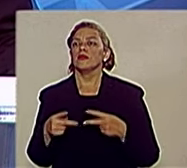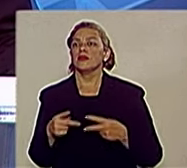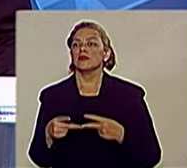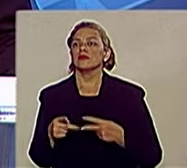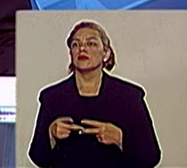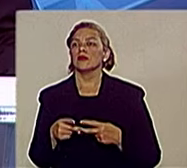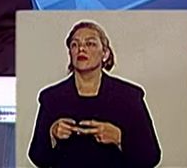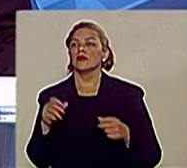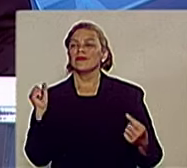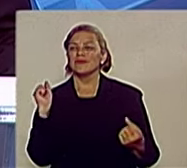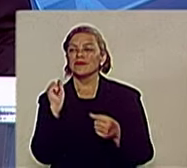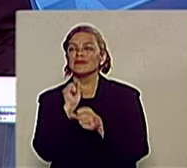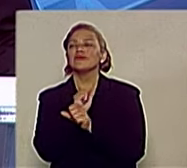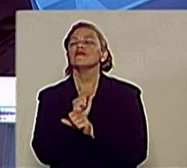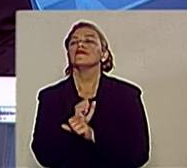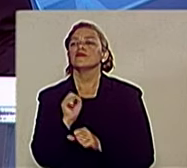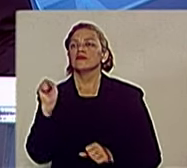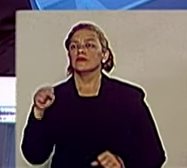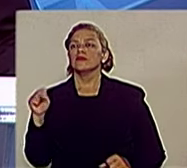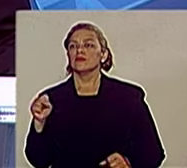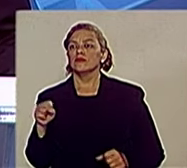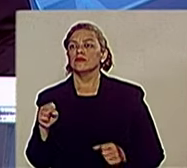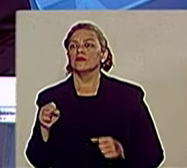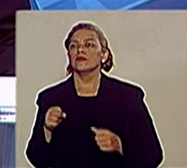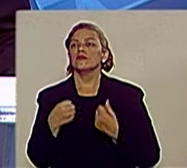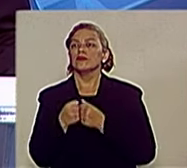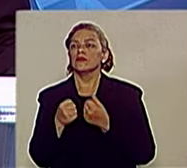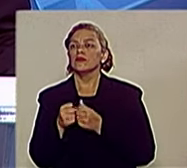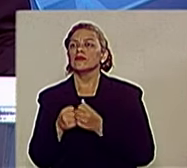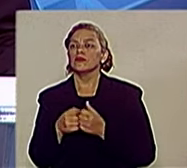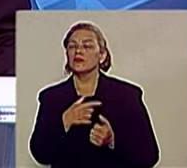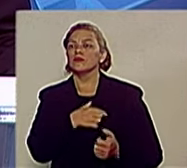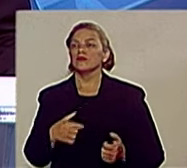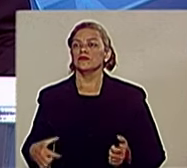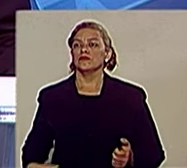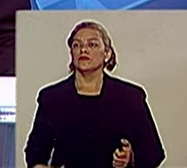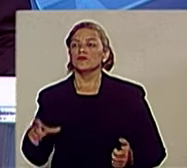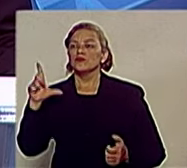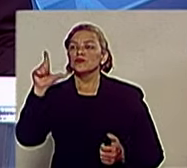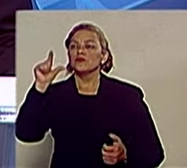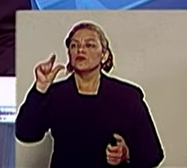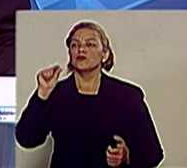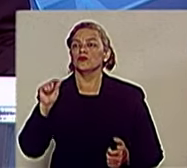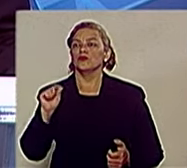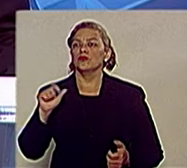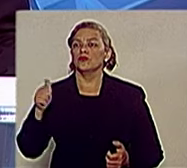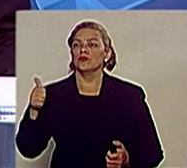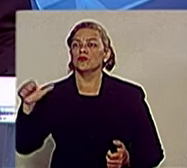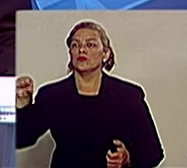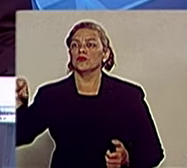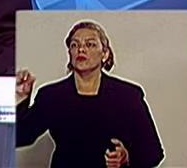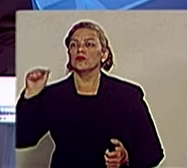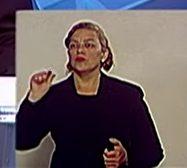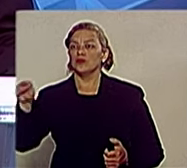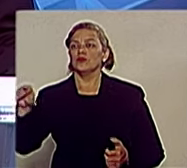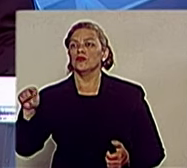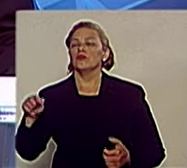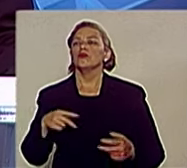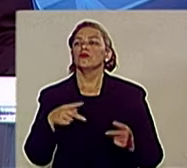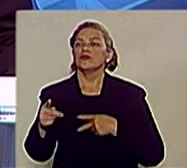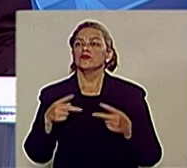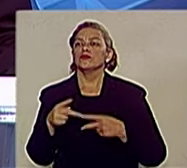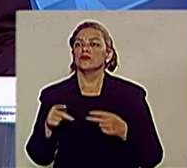anda travada em todos os sentidos. O transporte público reduziu-se 19 mil viagens por mês do transporte público.